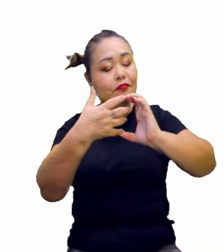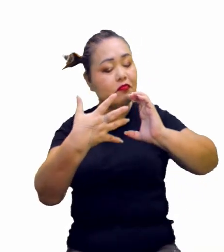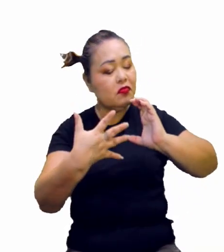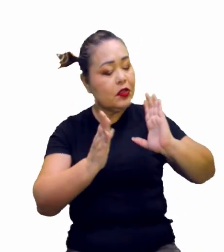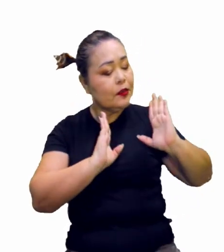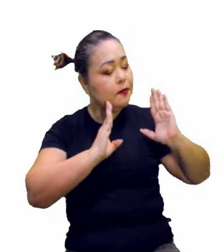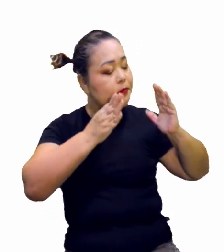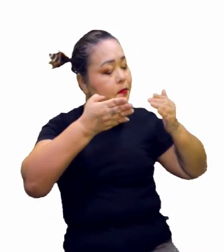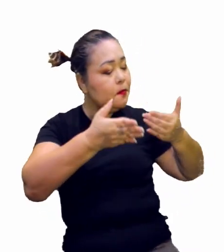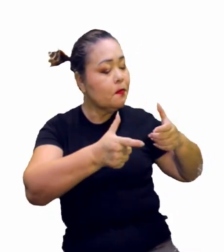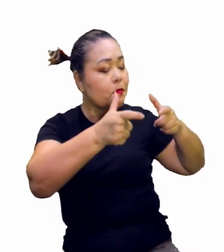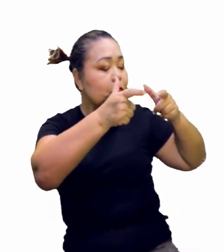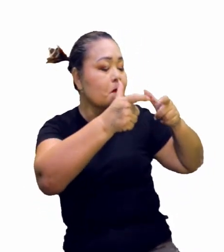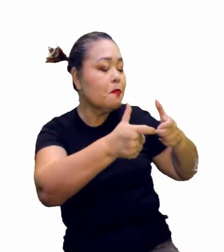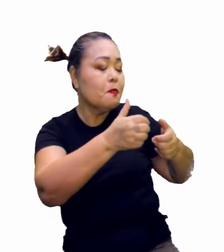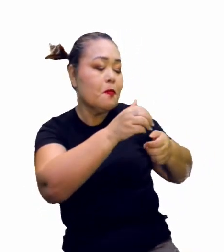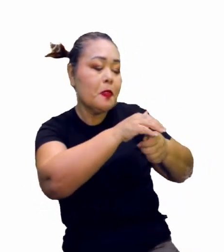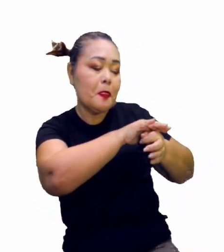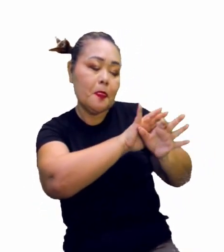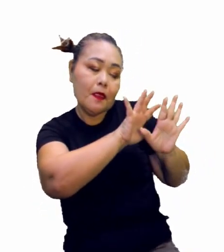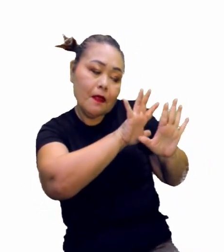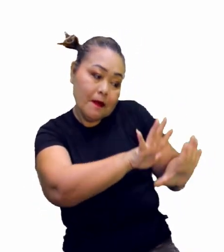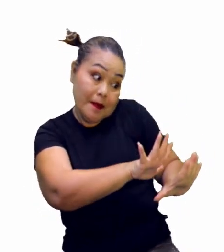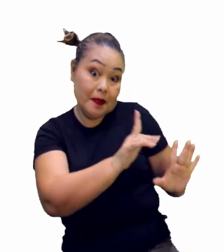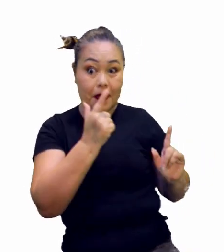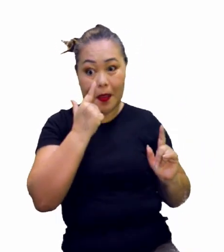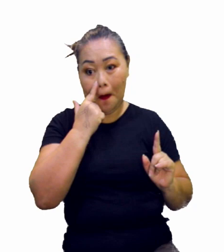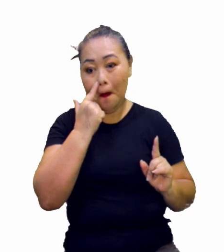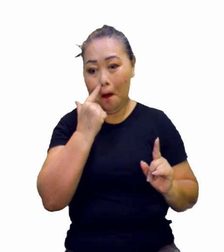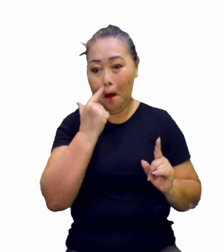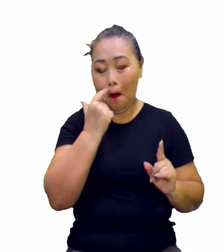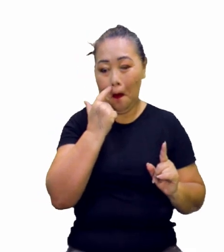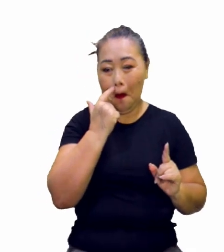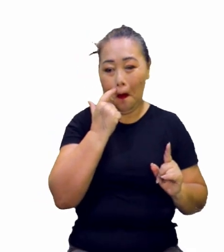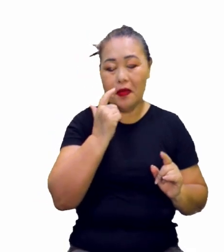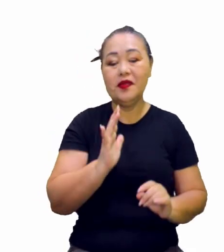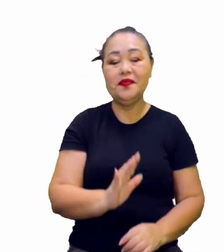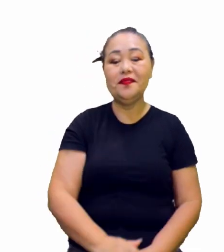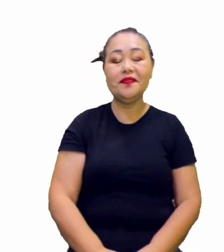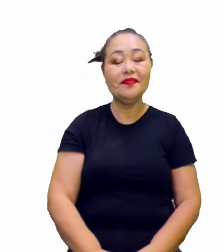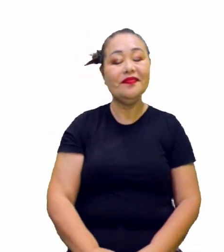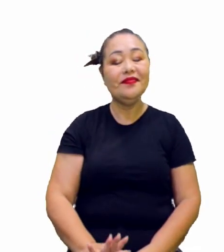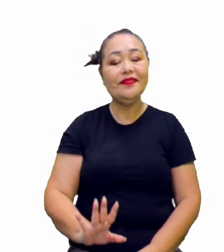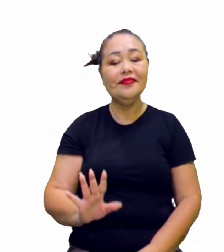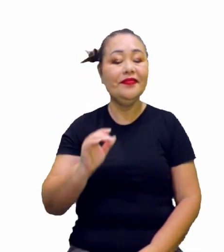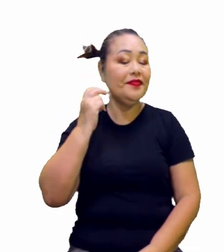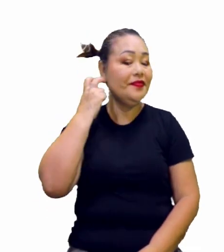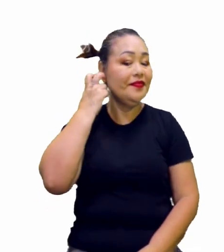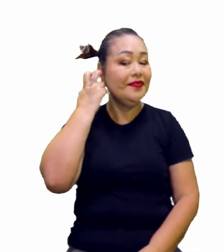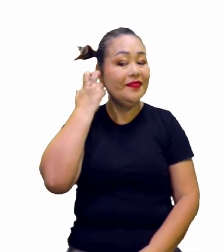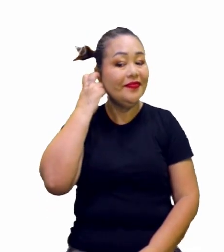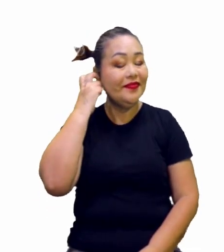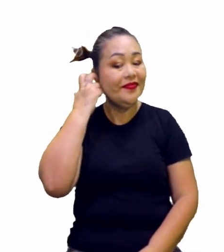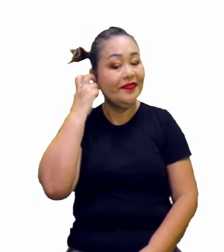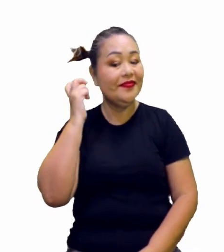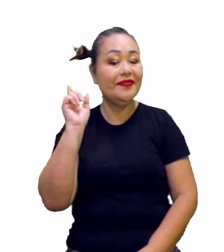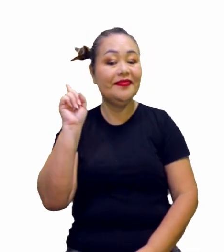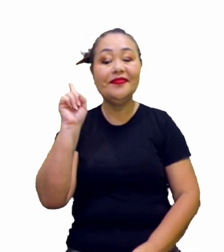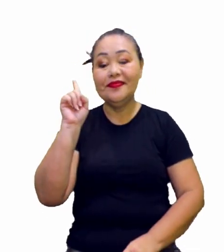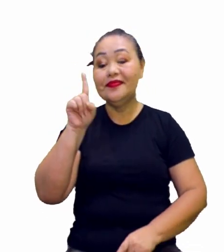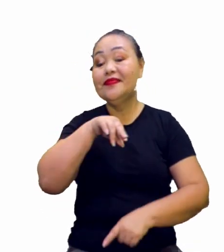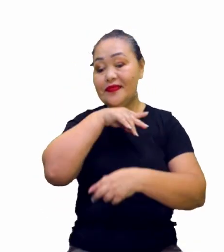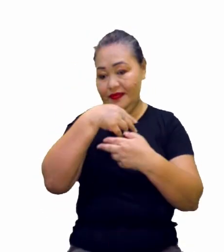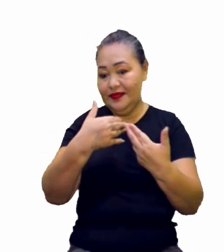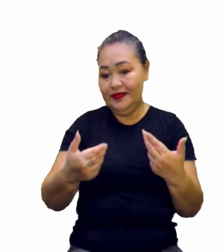específica de você localizar determinados seres vivos. Ou, que a gente fala ali, ó, determinados seres vivos, animais.